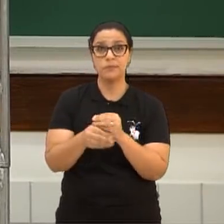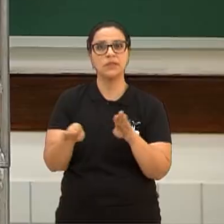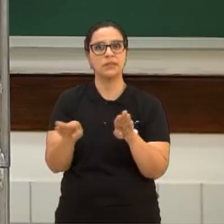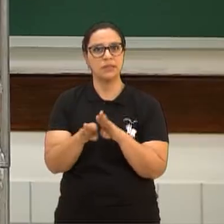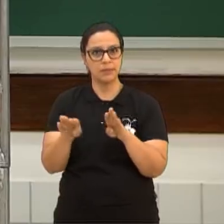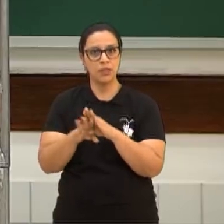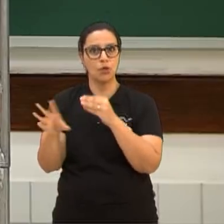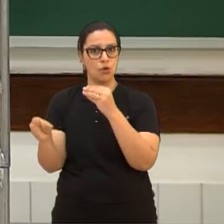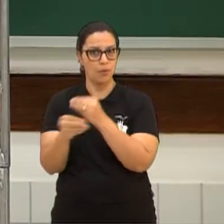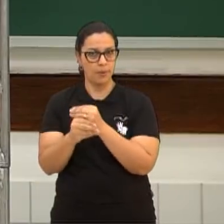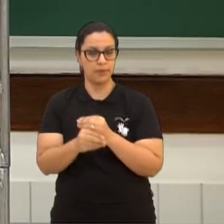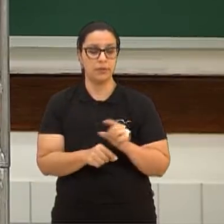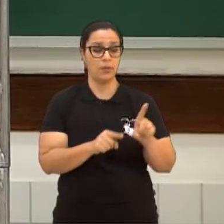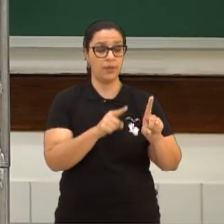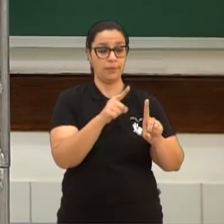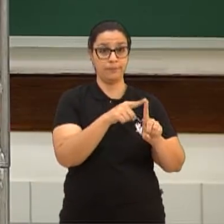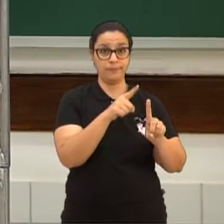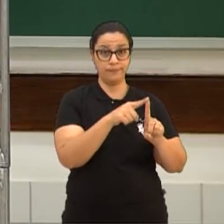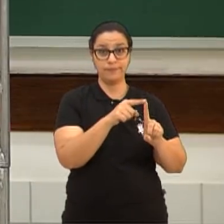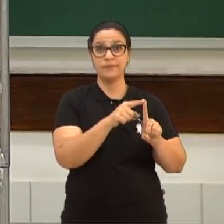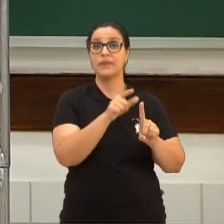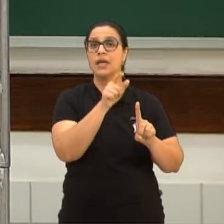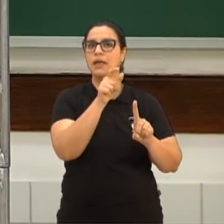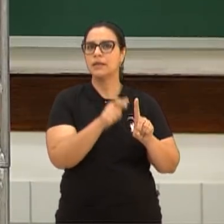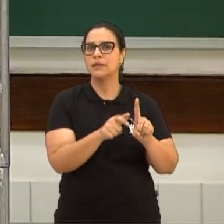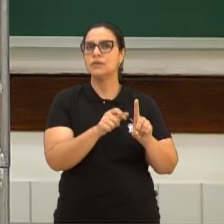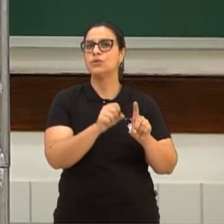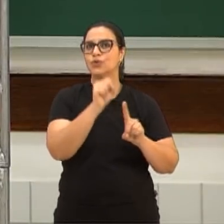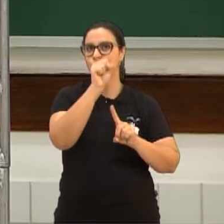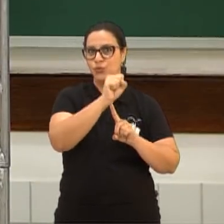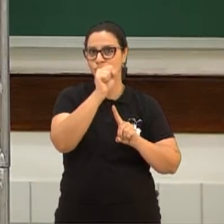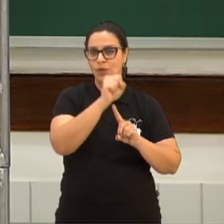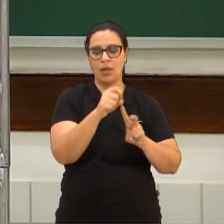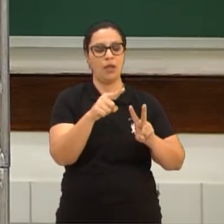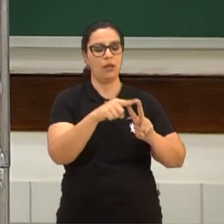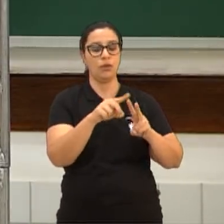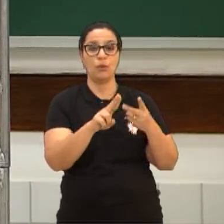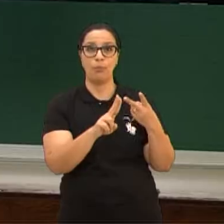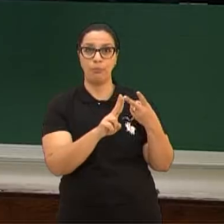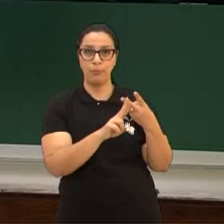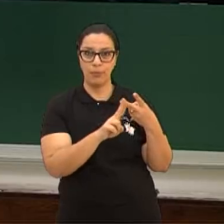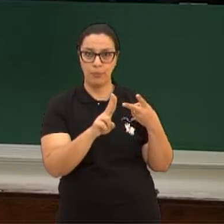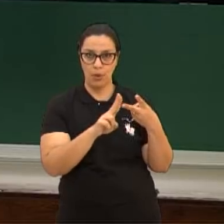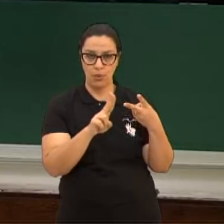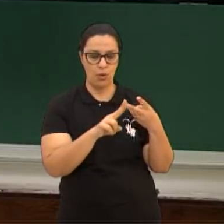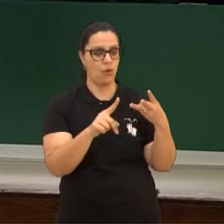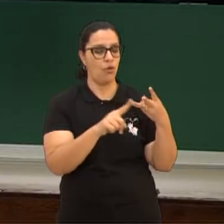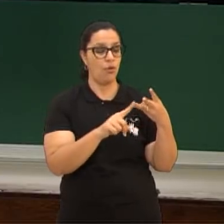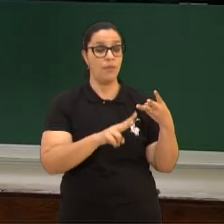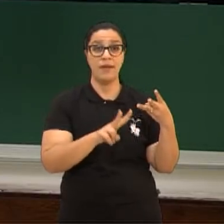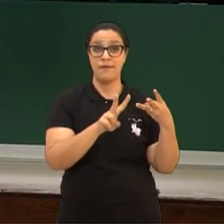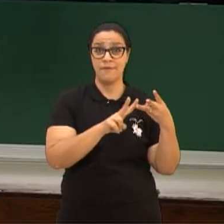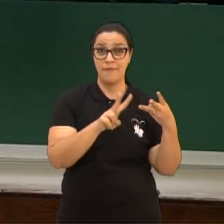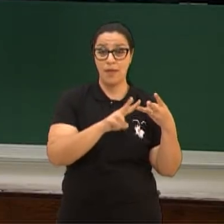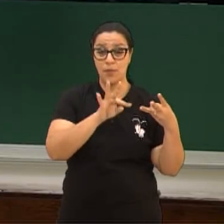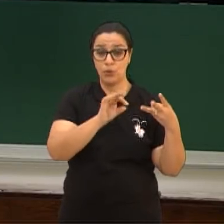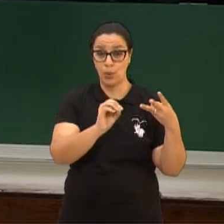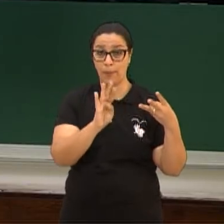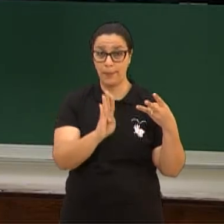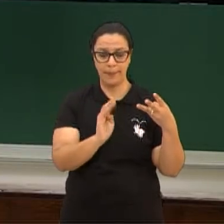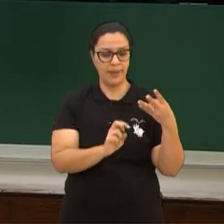coloco o complemento dela. Vamos observar aqui os exemplos que a teacher trouxe? Então, olha lá.